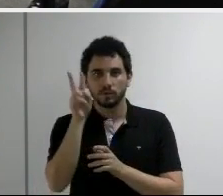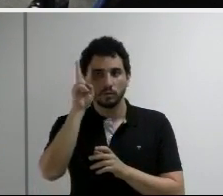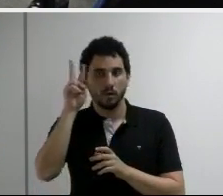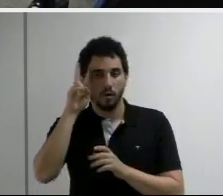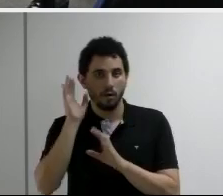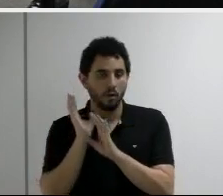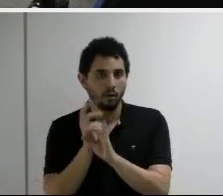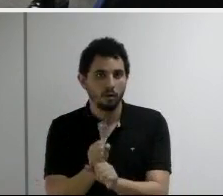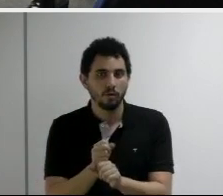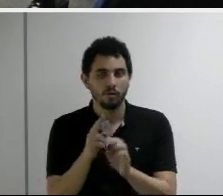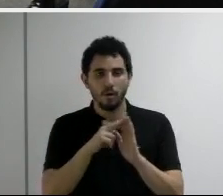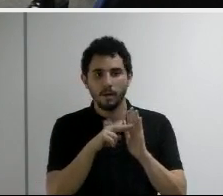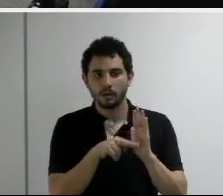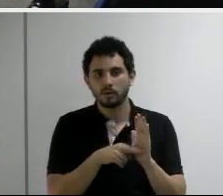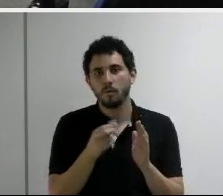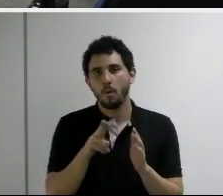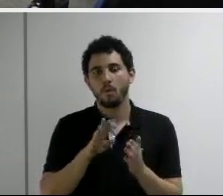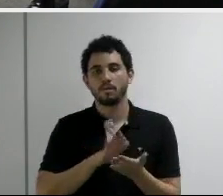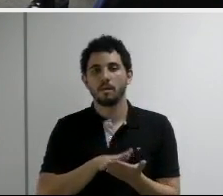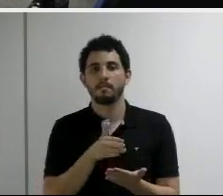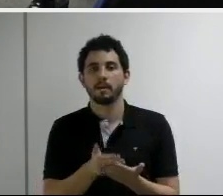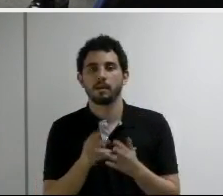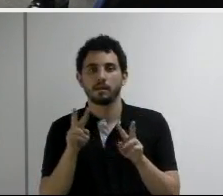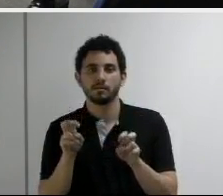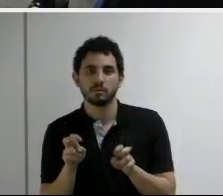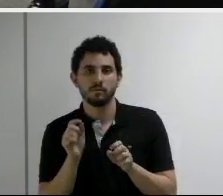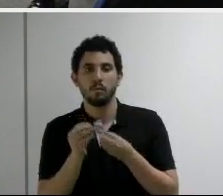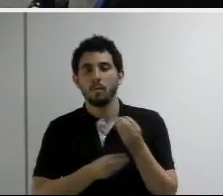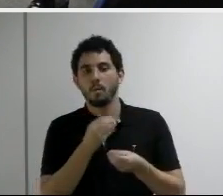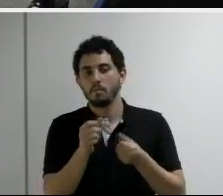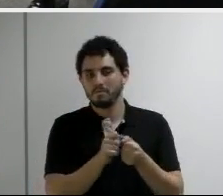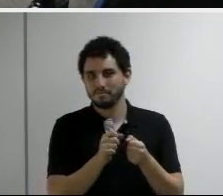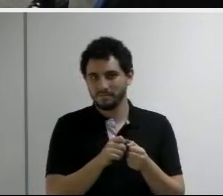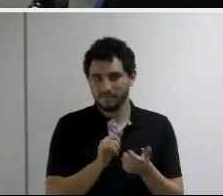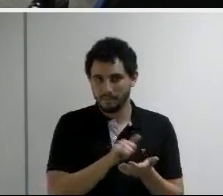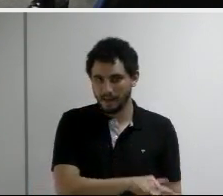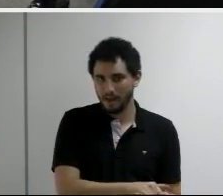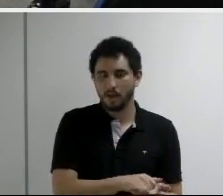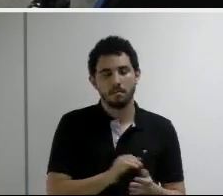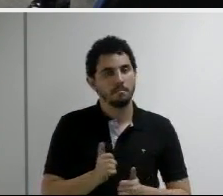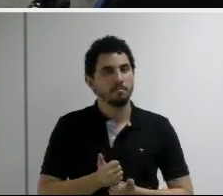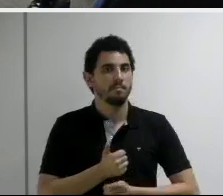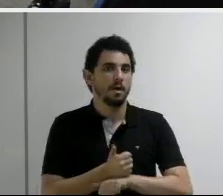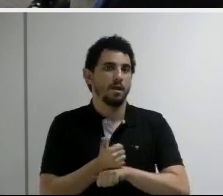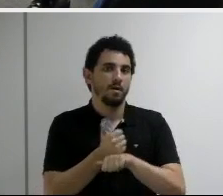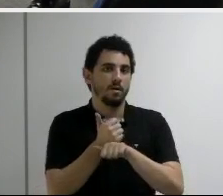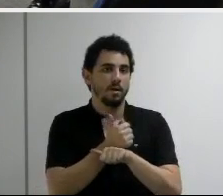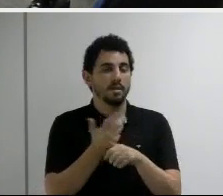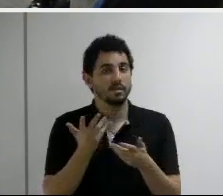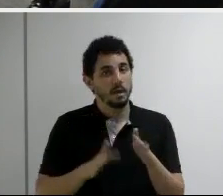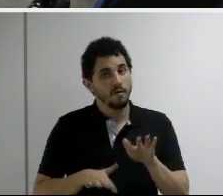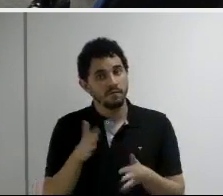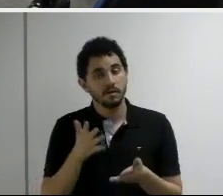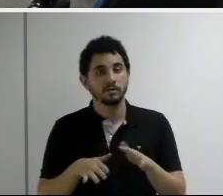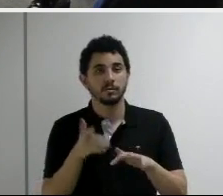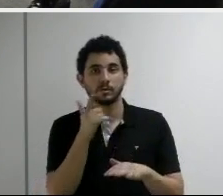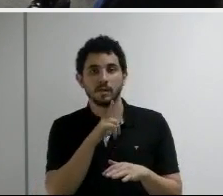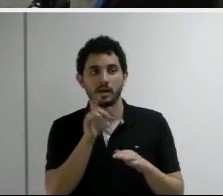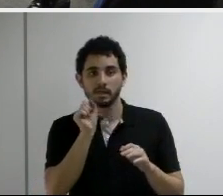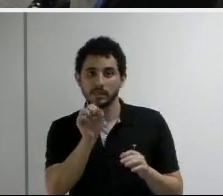tanto normativo quanto interpretativo, em termos de como aplicar aquilo, tanto melhor. E talvez a gente consiga daí se